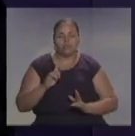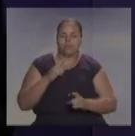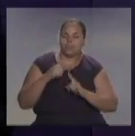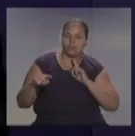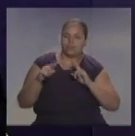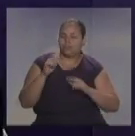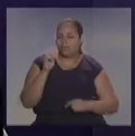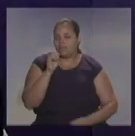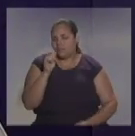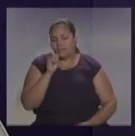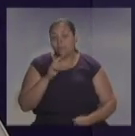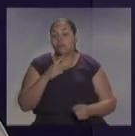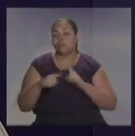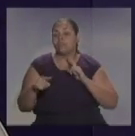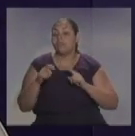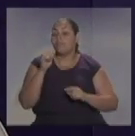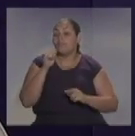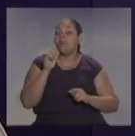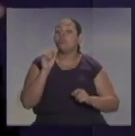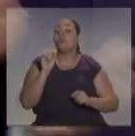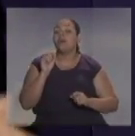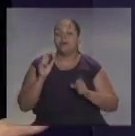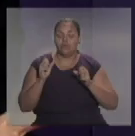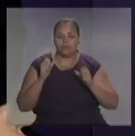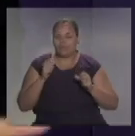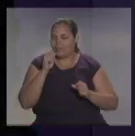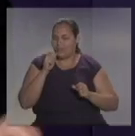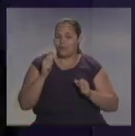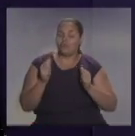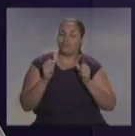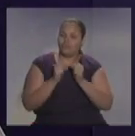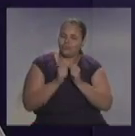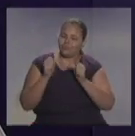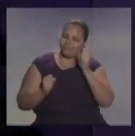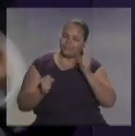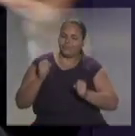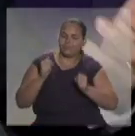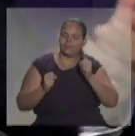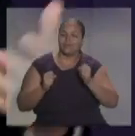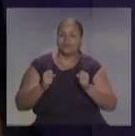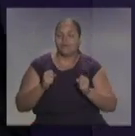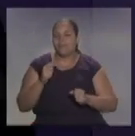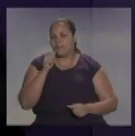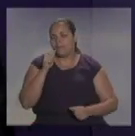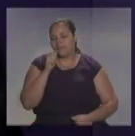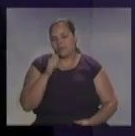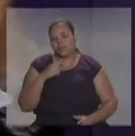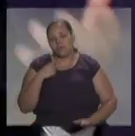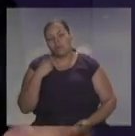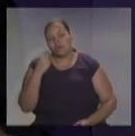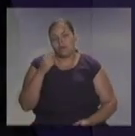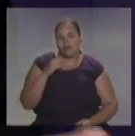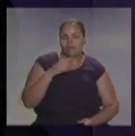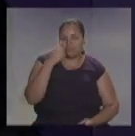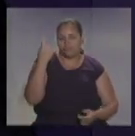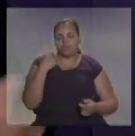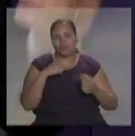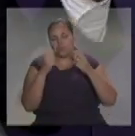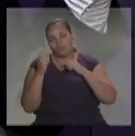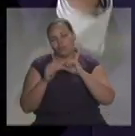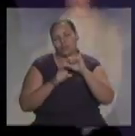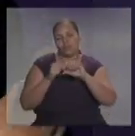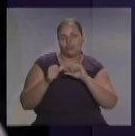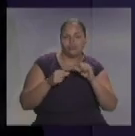não estar proibida de beber, ela está proibida de beber e dirigir. É uma consequência natural, porque a pessoa bebeu, os seus reflexos são